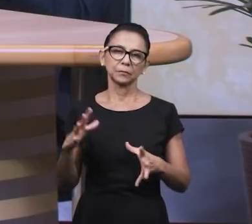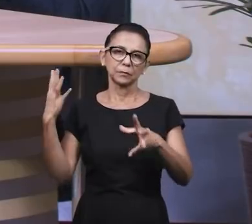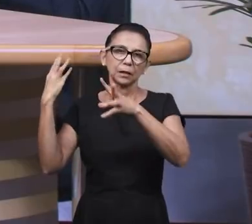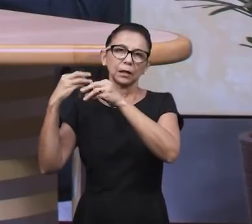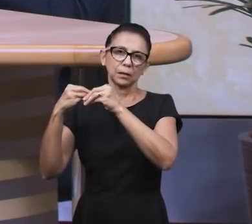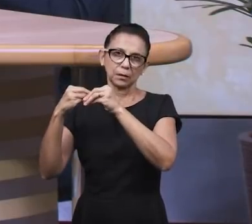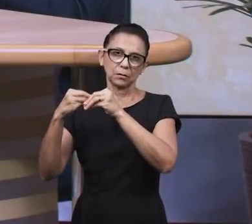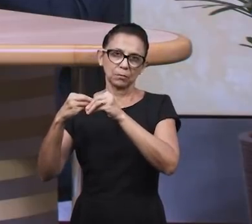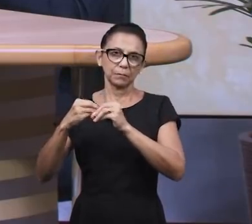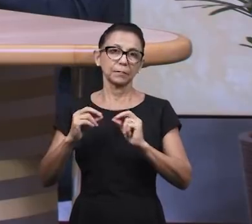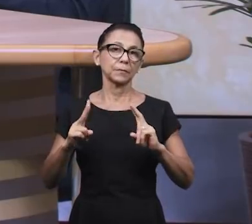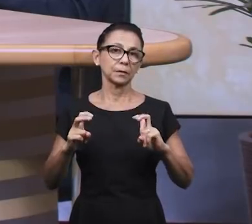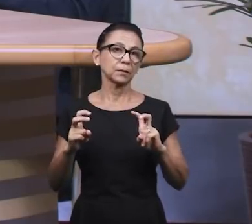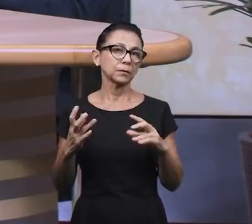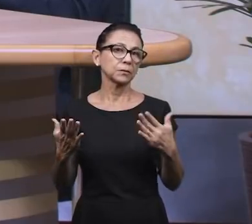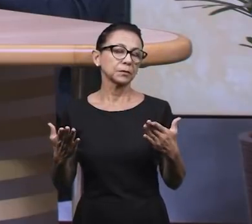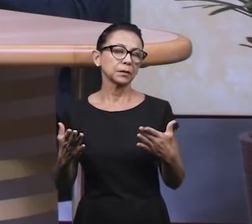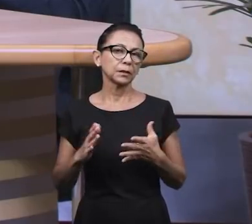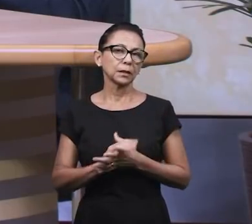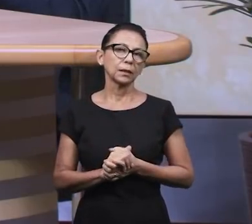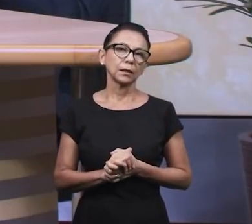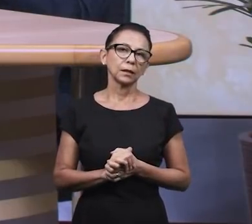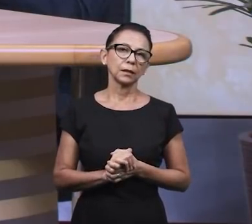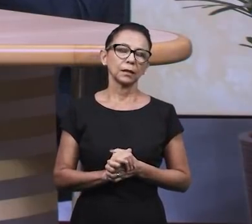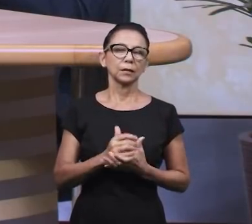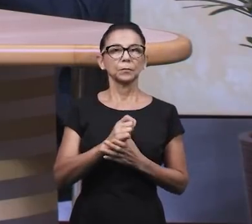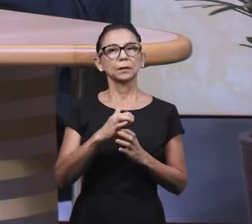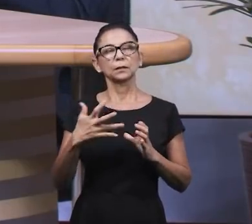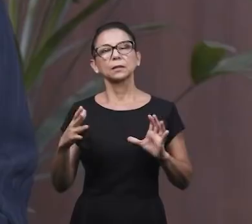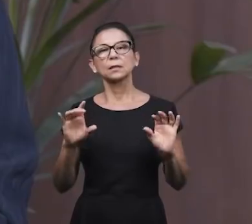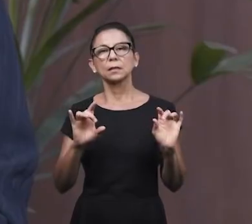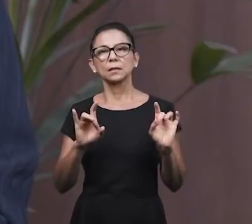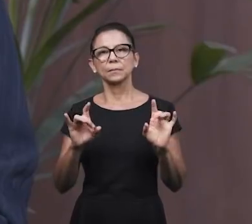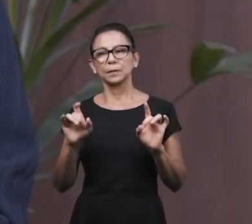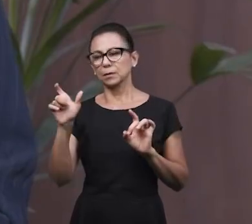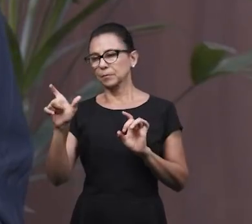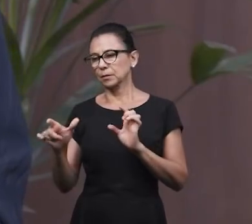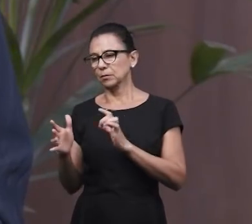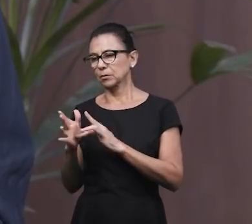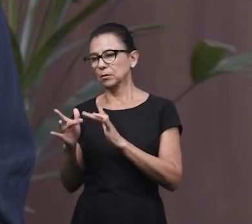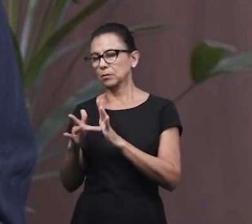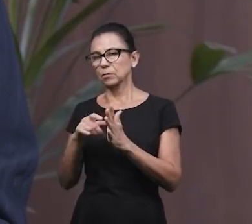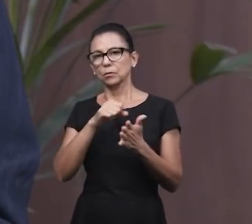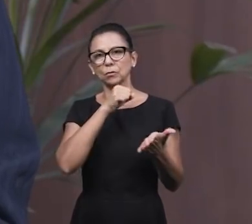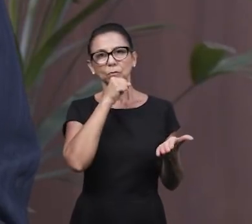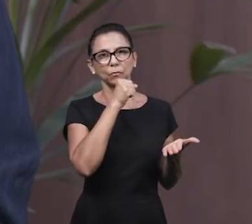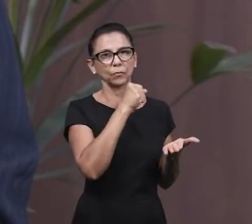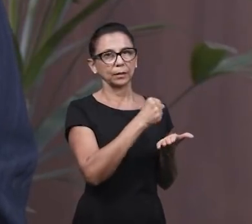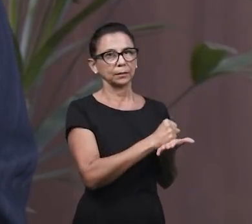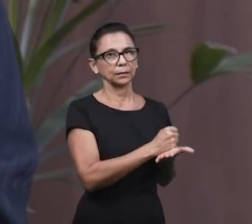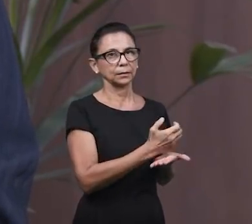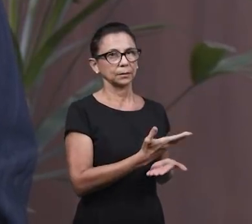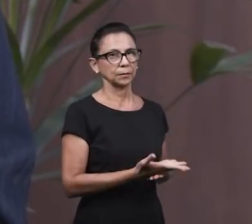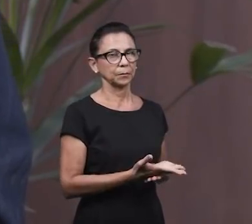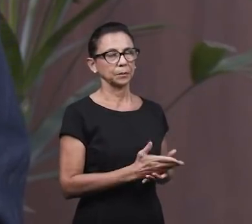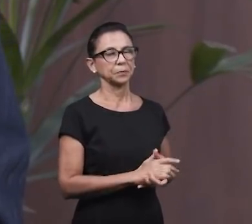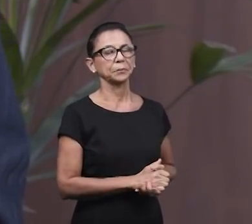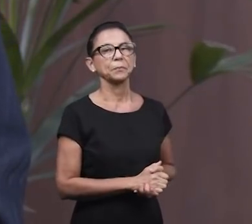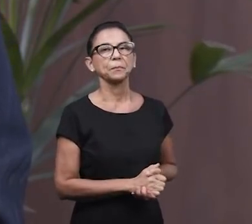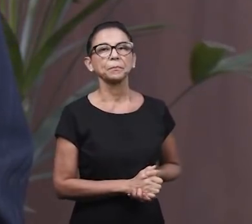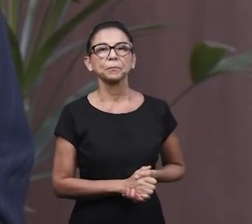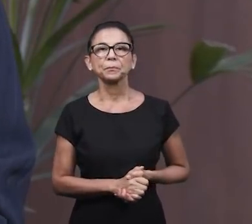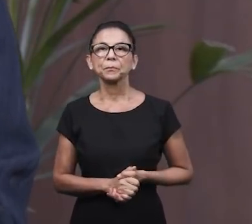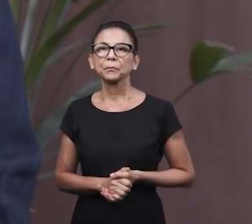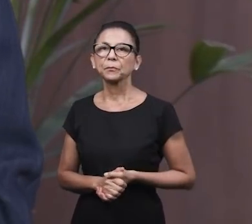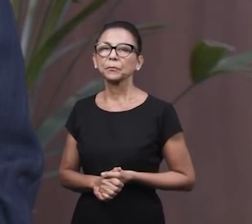um fecho desse assunto nosso numa característica muito especial da pessoa do Senhor Jesus no Velho Testamento, que é a